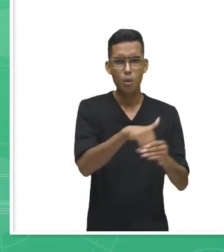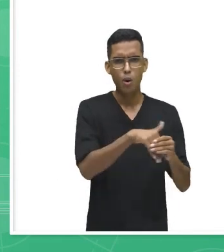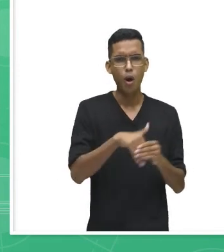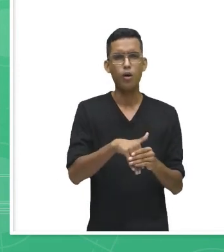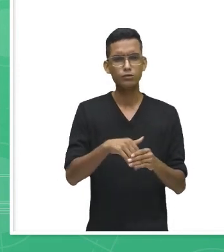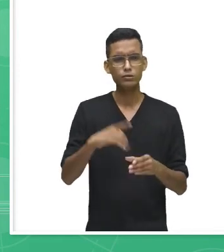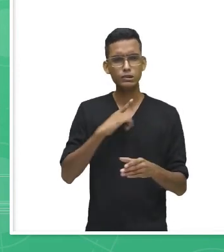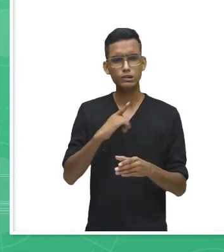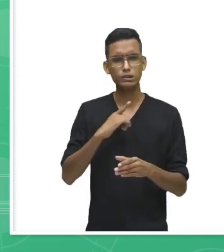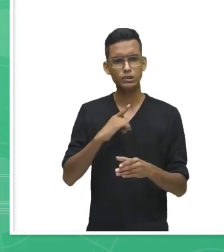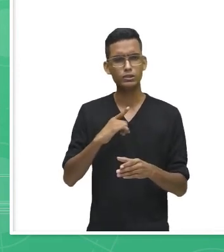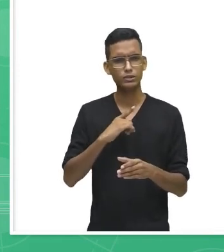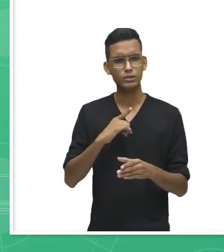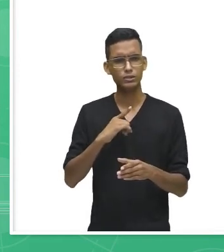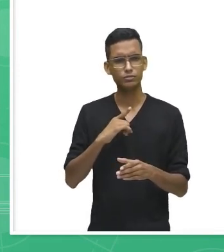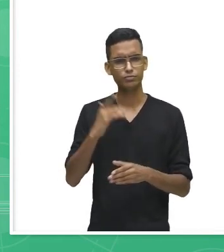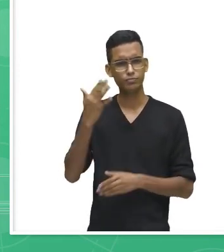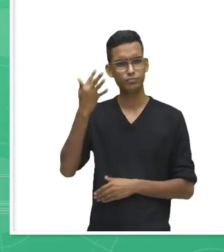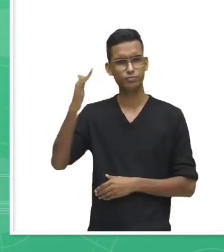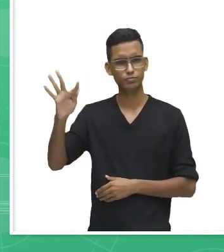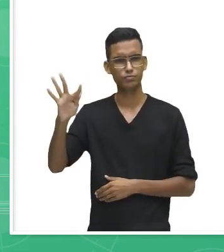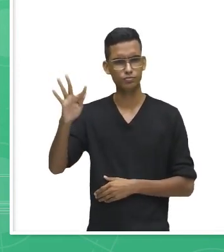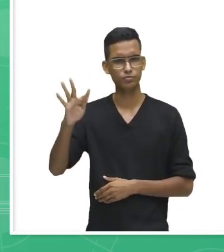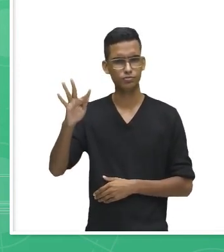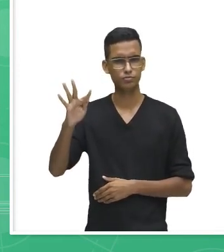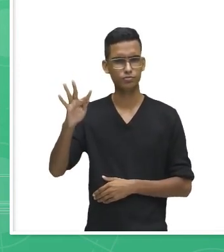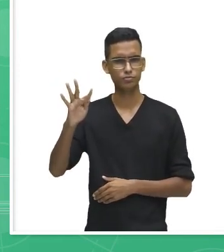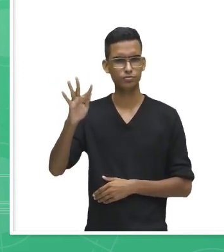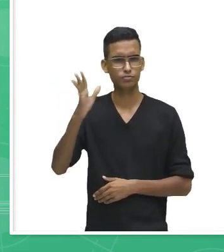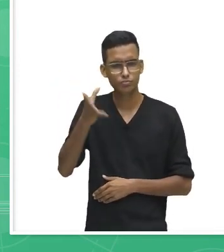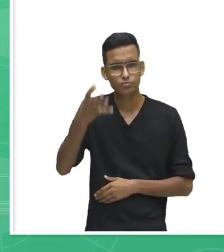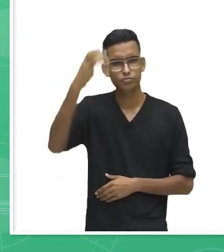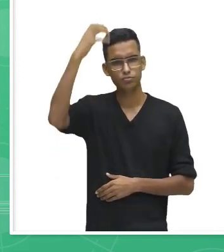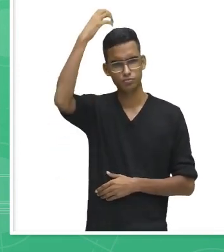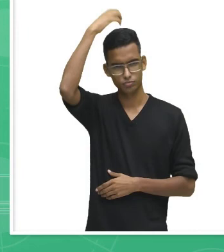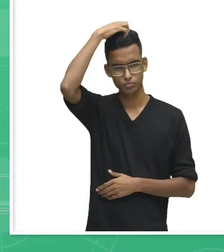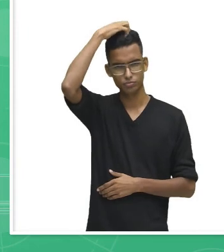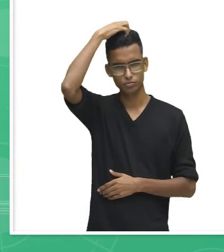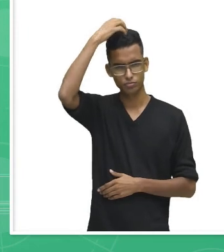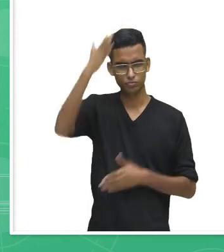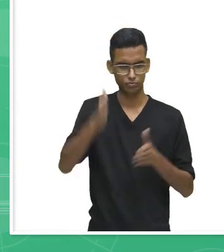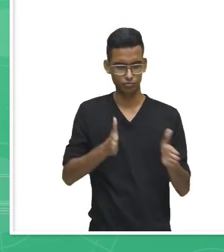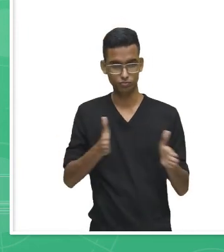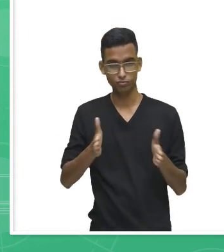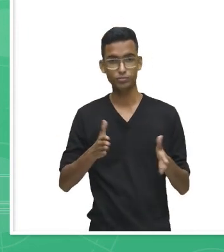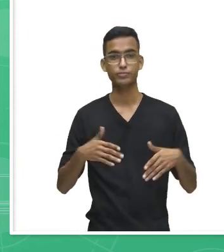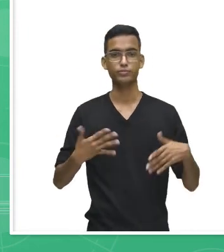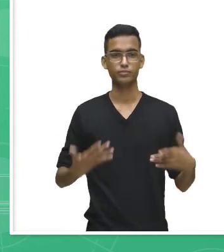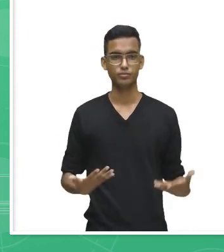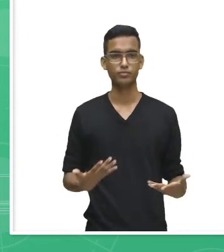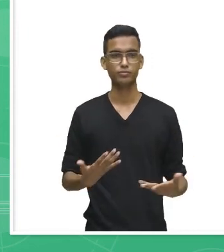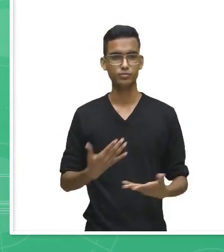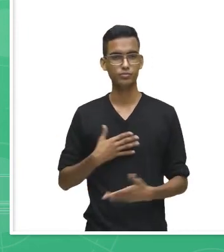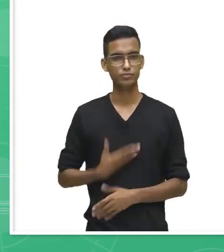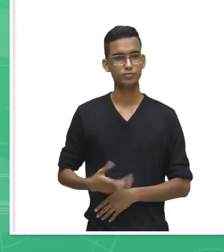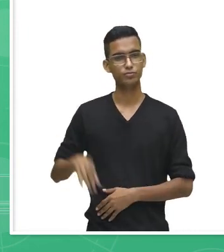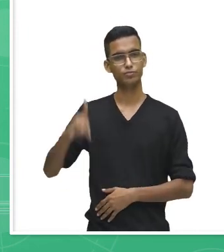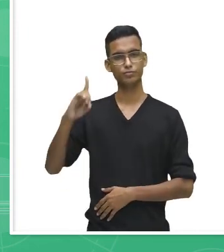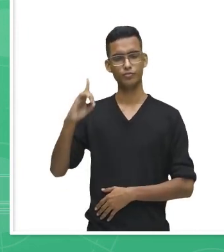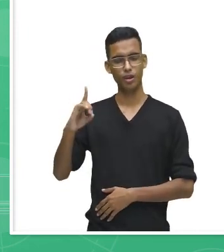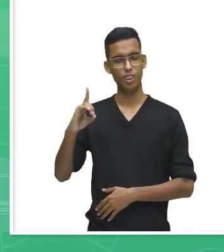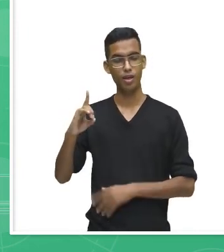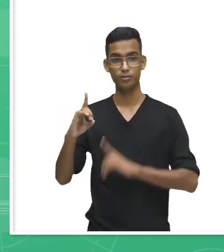no estado absolutista, não, né? Então, a gente vai ver aqui a nossa letra D, a revolta de grande parte da população francesa,